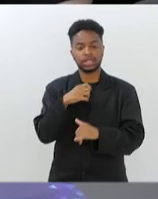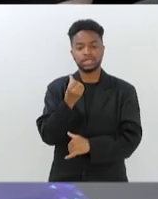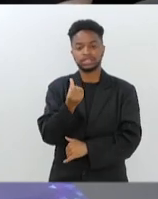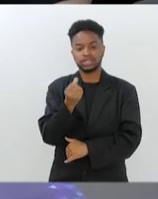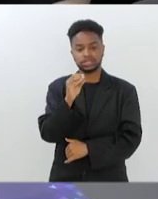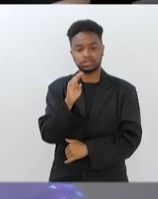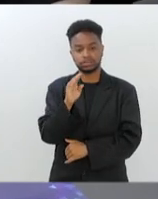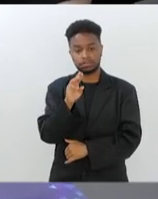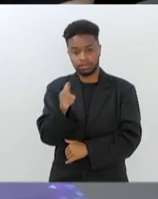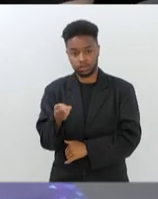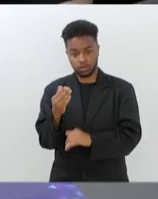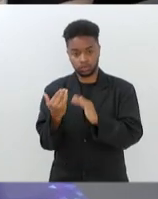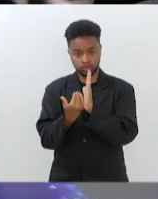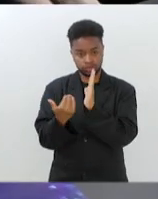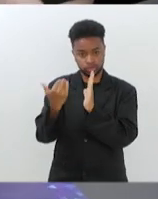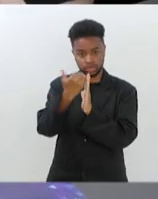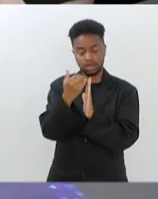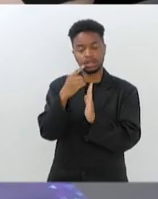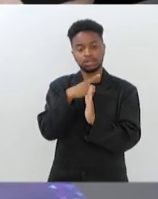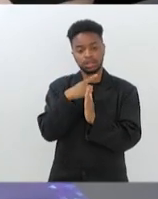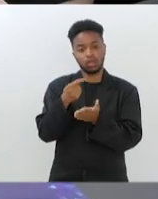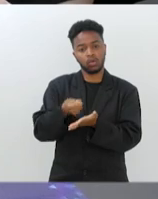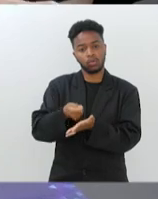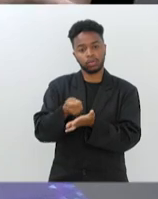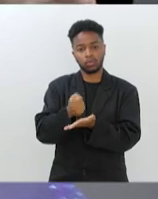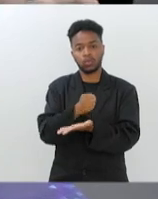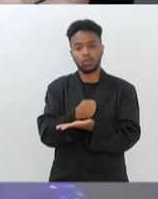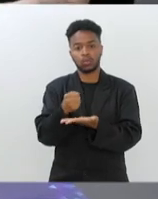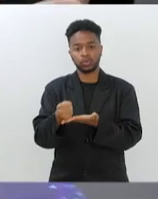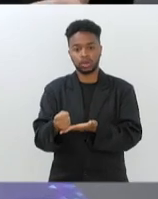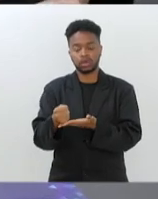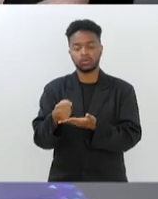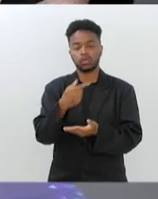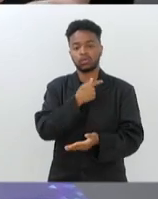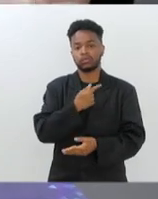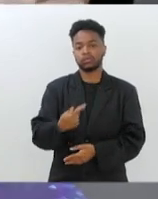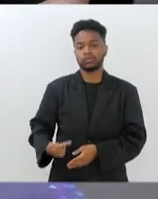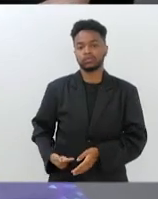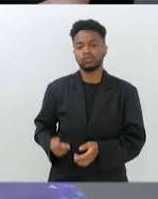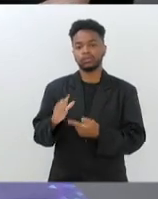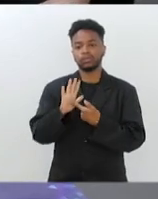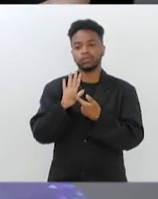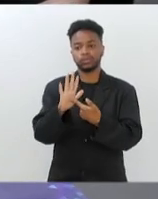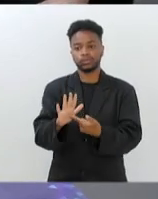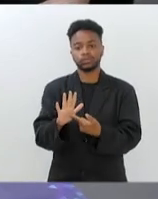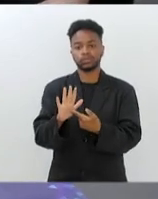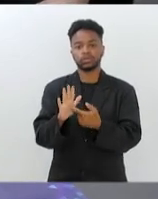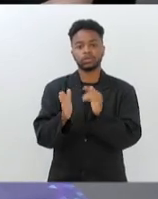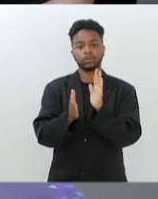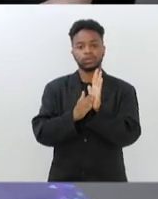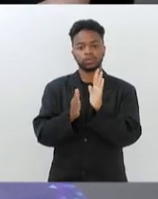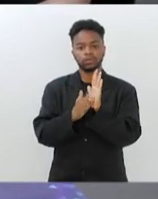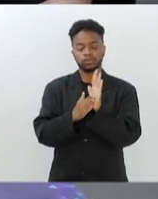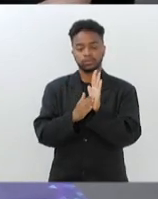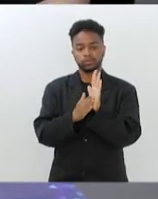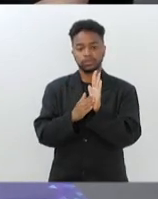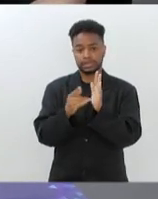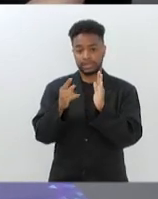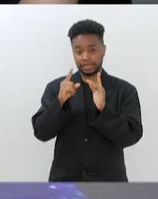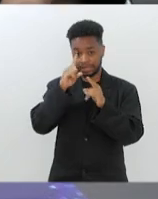milhões existe uma exigência para que o governo Apresente a a proposta criativa a